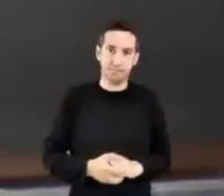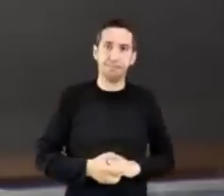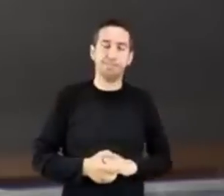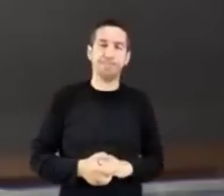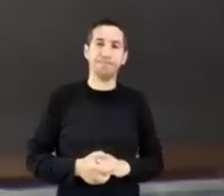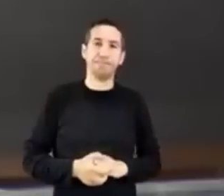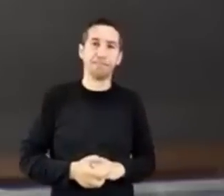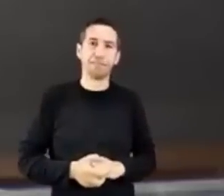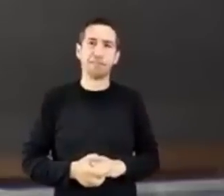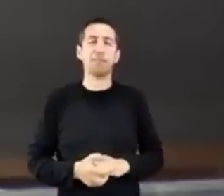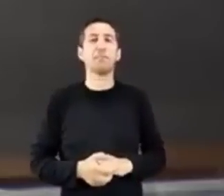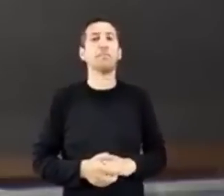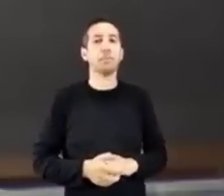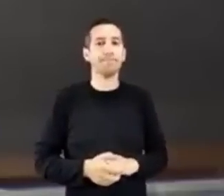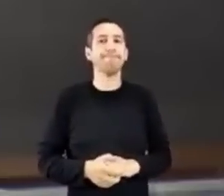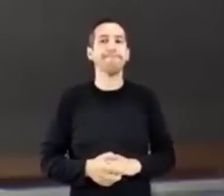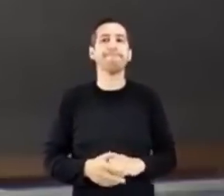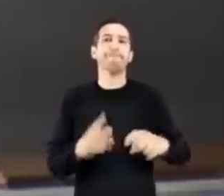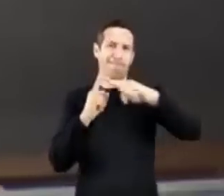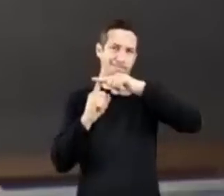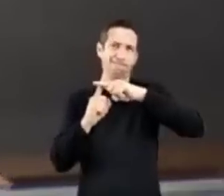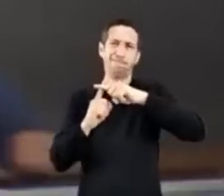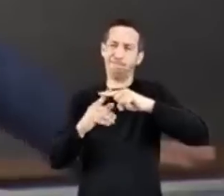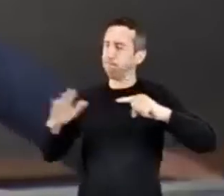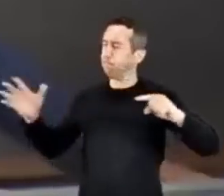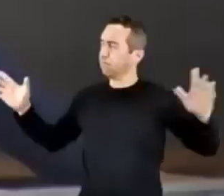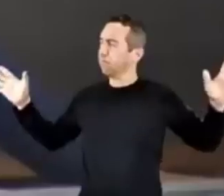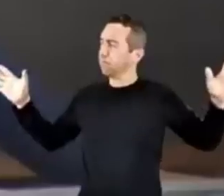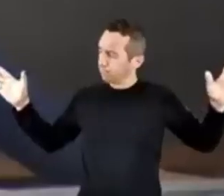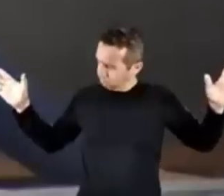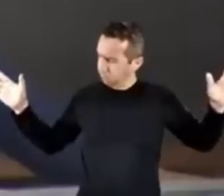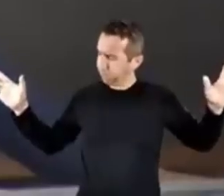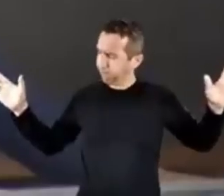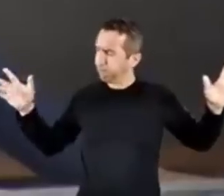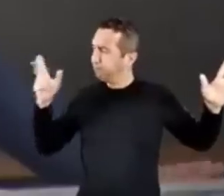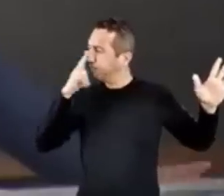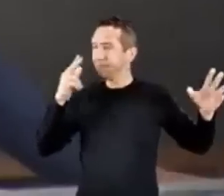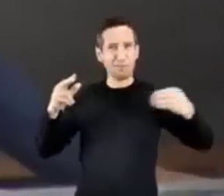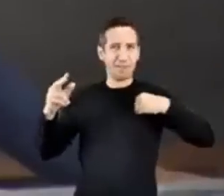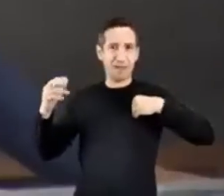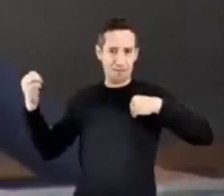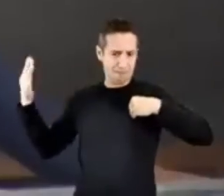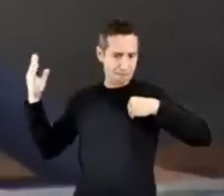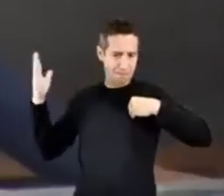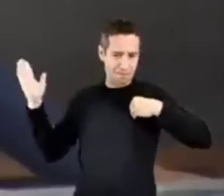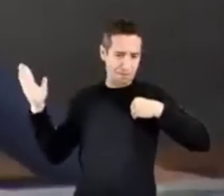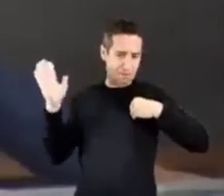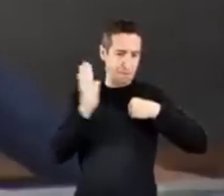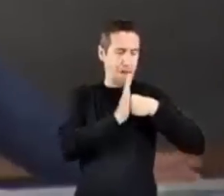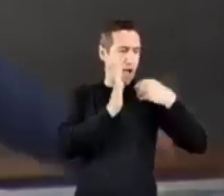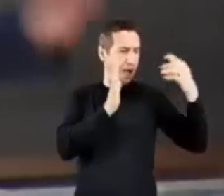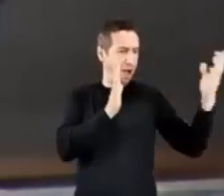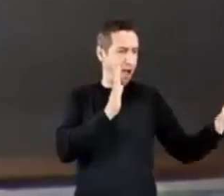na cruz Cristo resolveu o problema pagou o preço do pecado e substituiu a cada um de nós tomou o nosso lugar